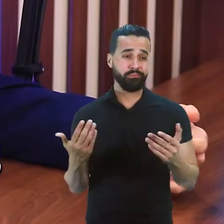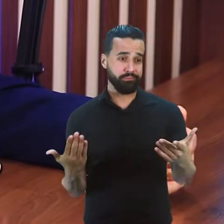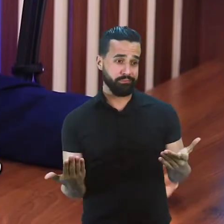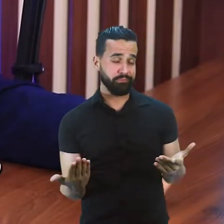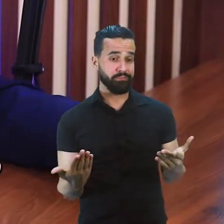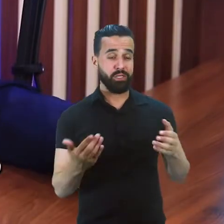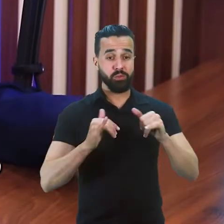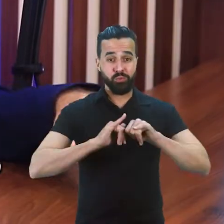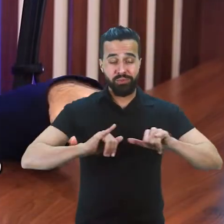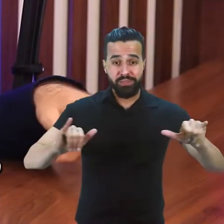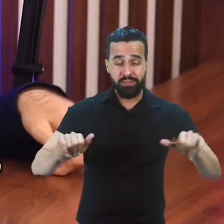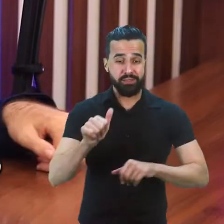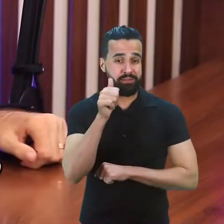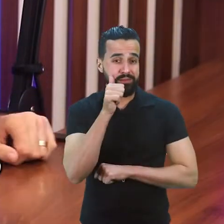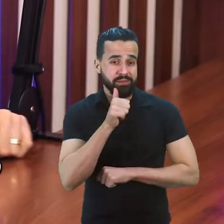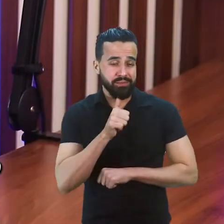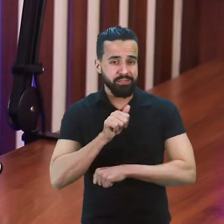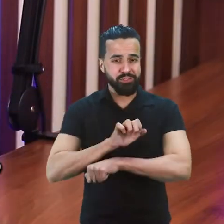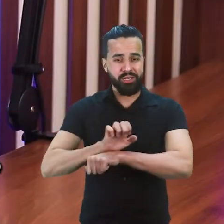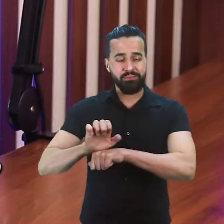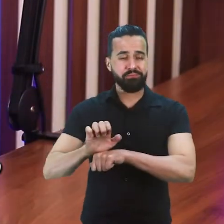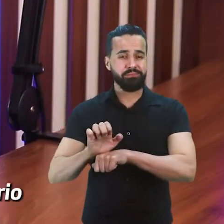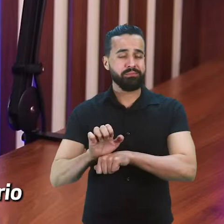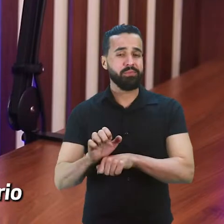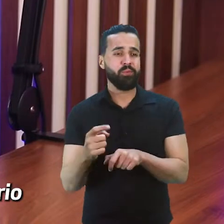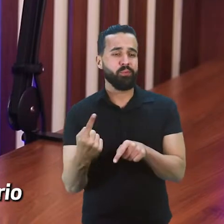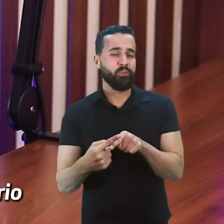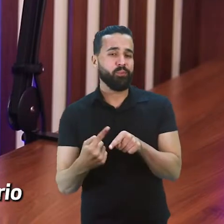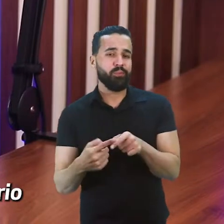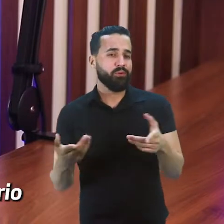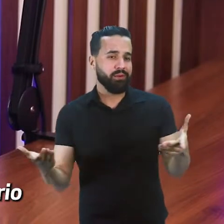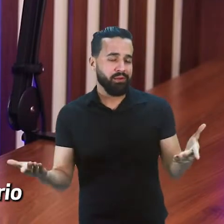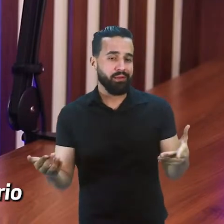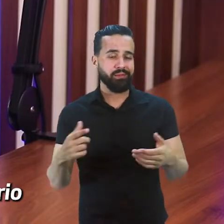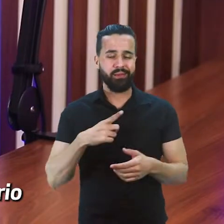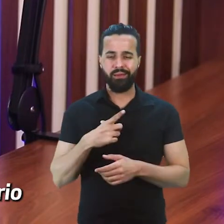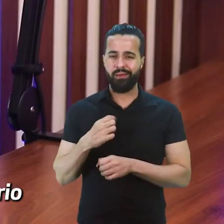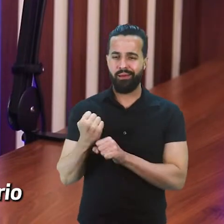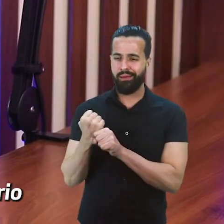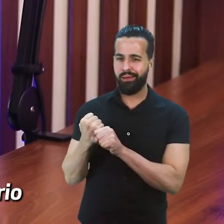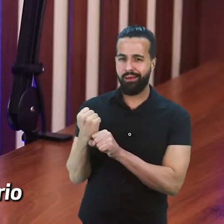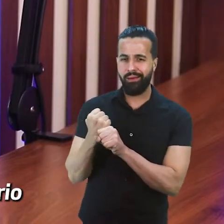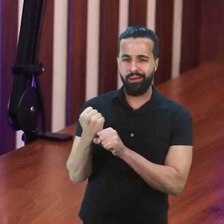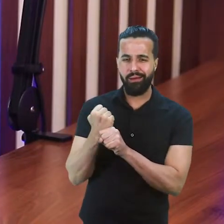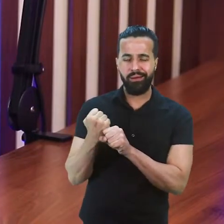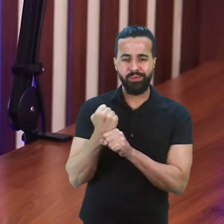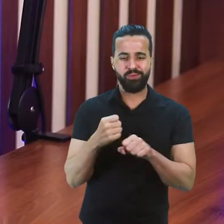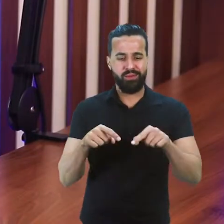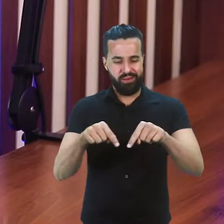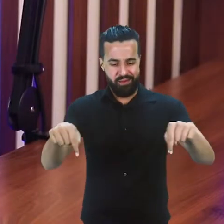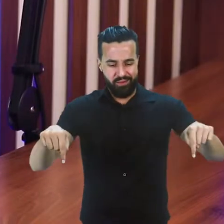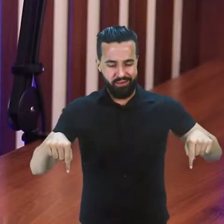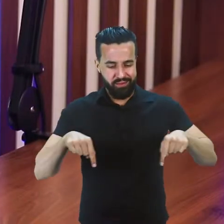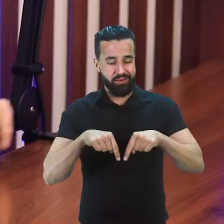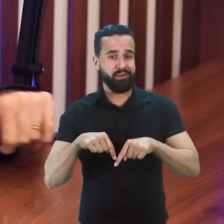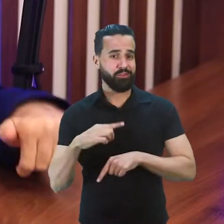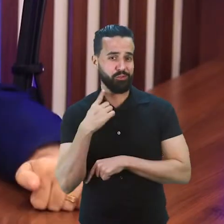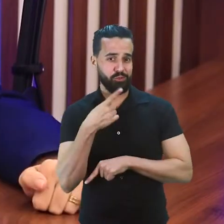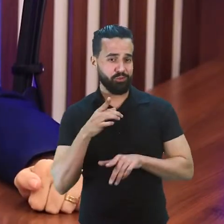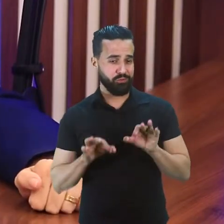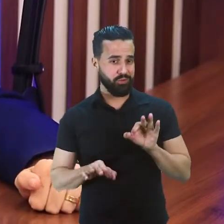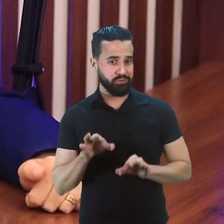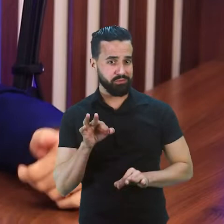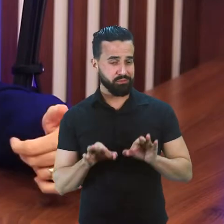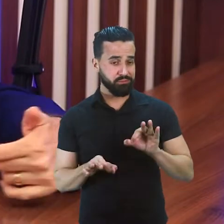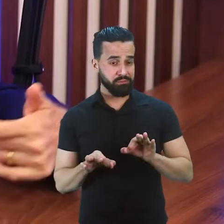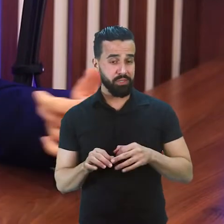ter anunciado estagiária, na verdade, né, já tem vários anos que a gente tem esse escritório, e